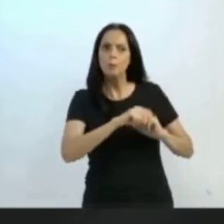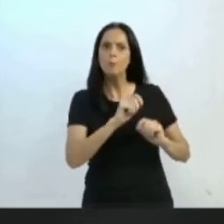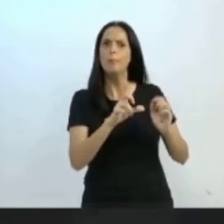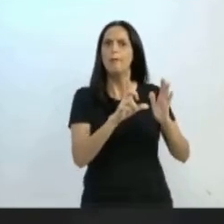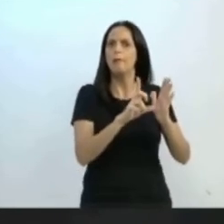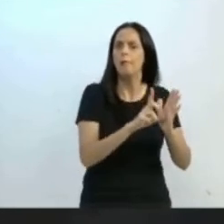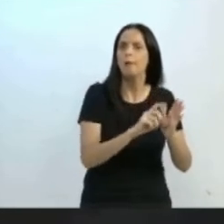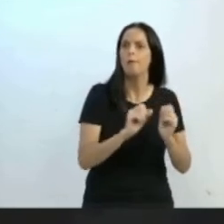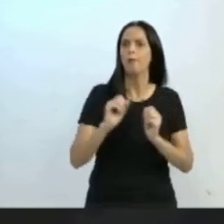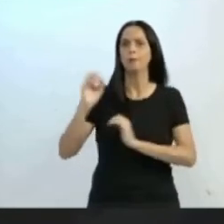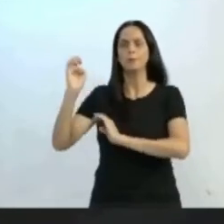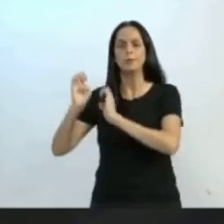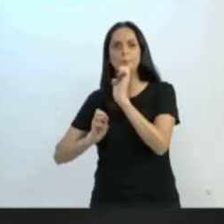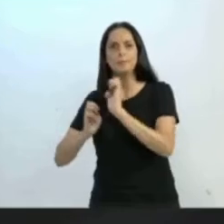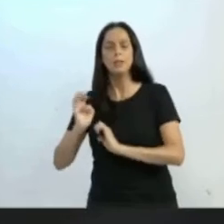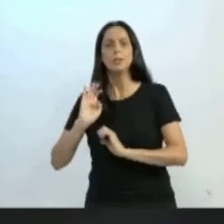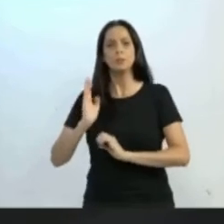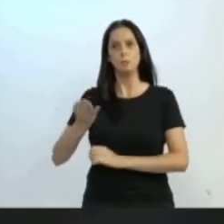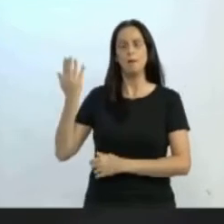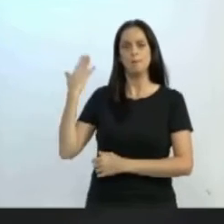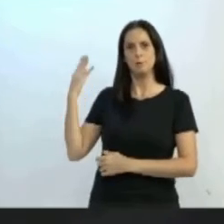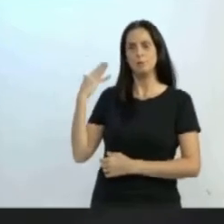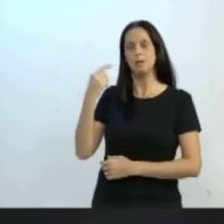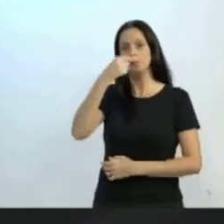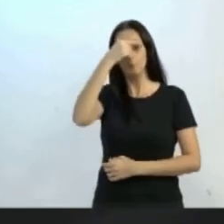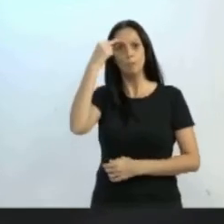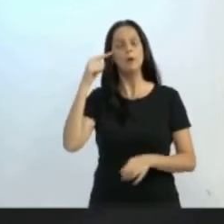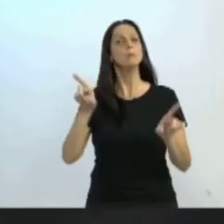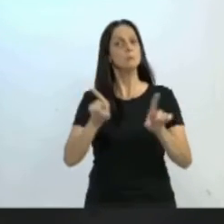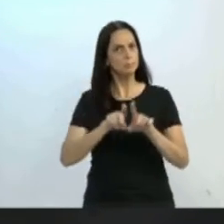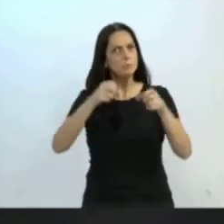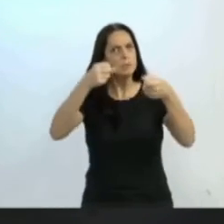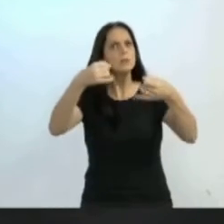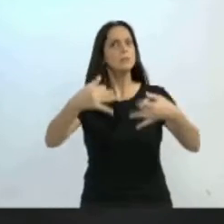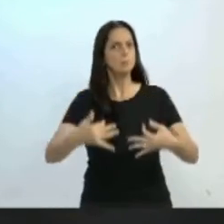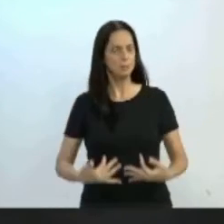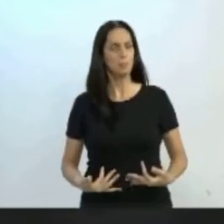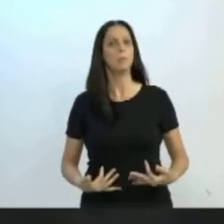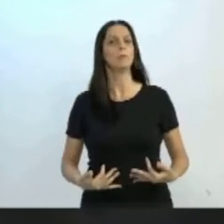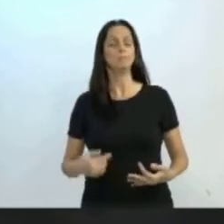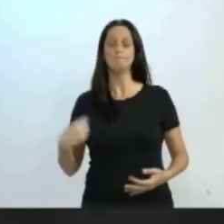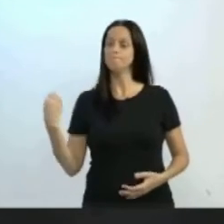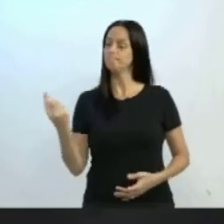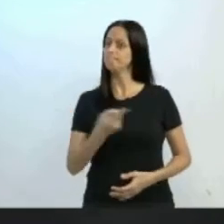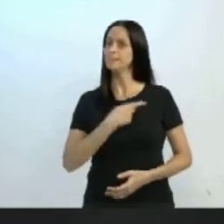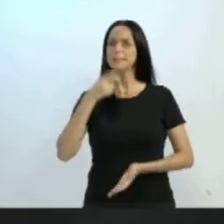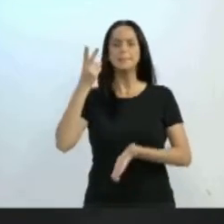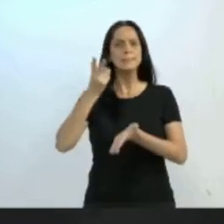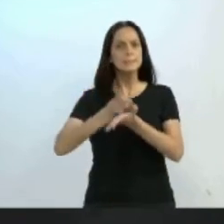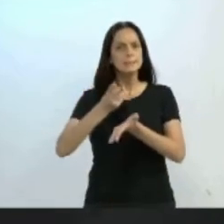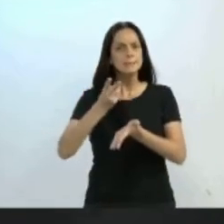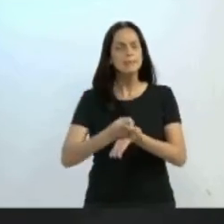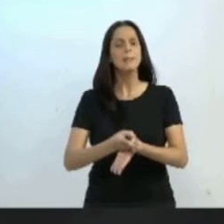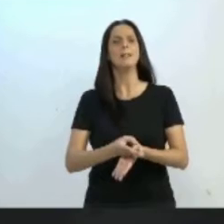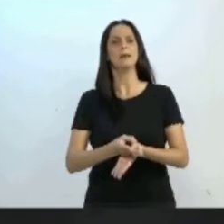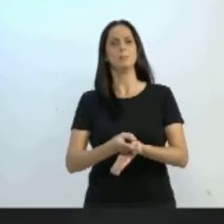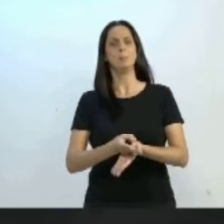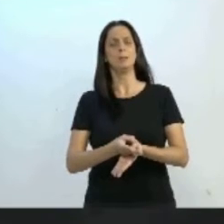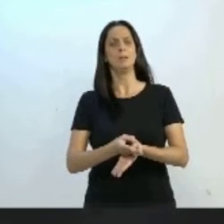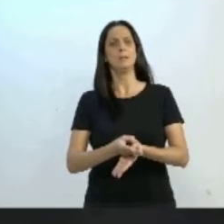Vereador Marcos da Rosa também colocava aqui nossa aqui na sempre colocando a dificuldade do